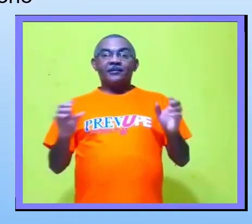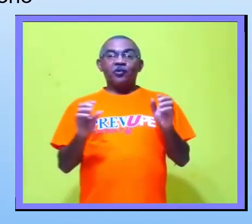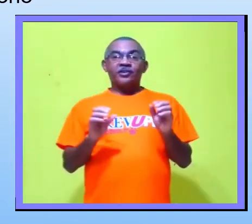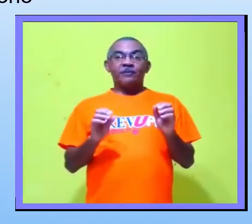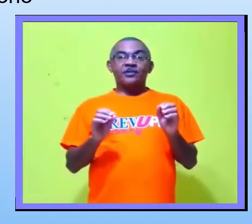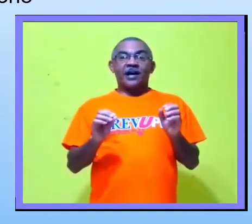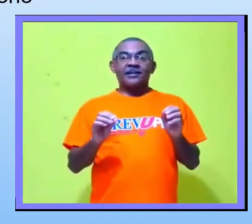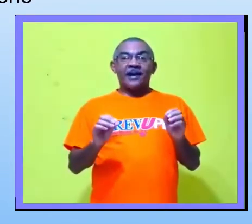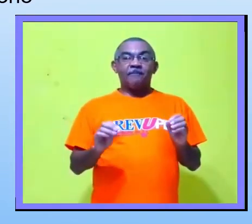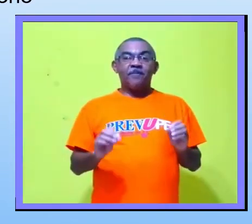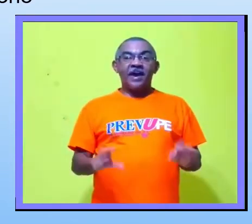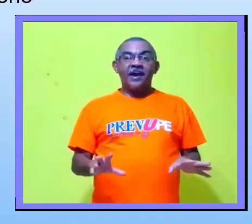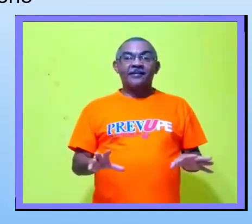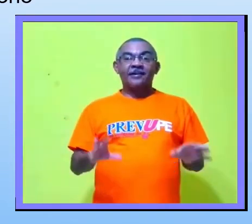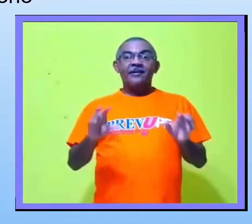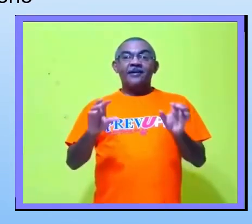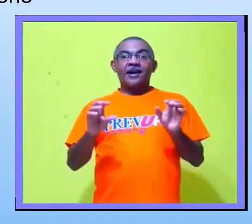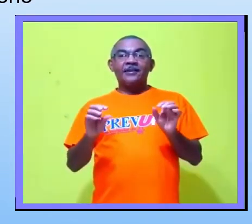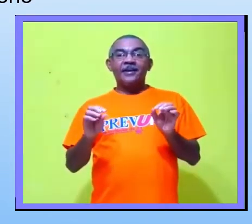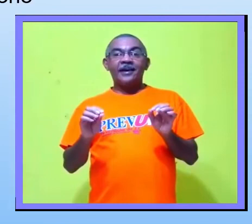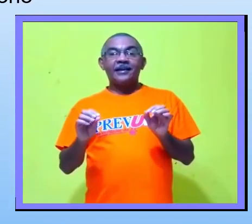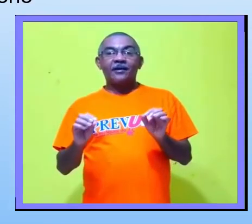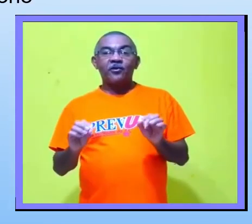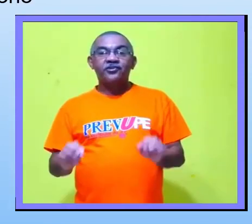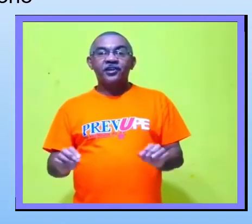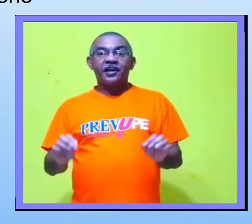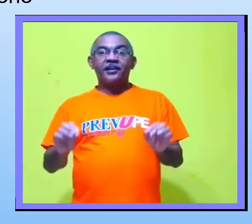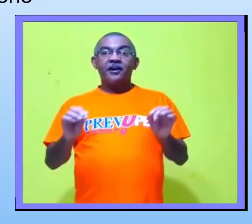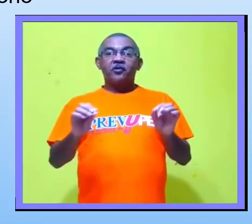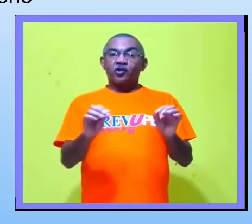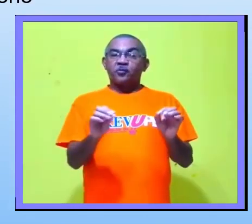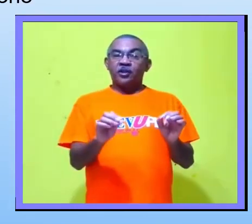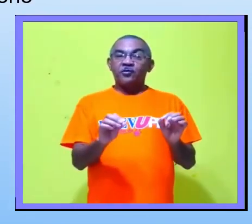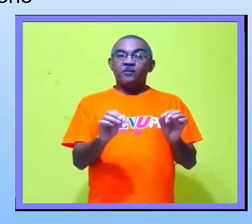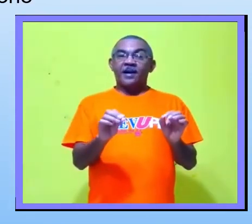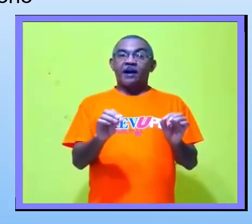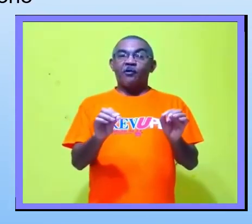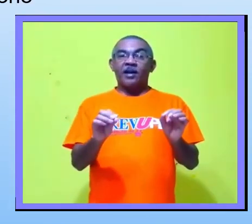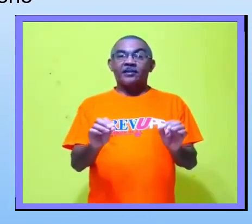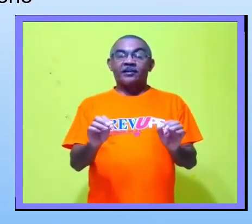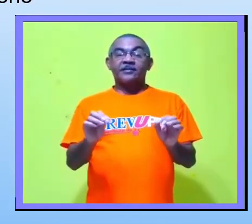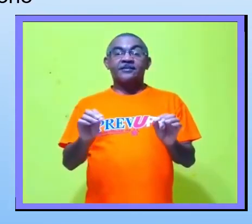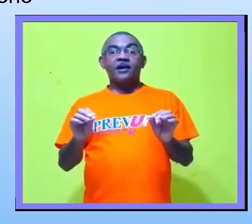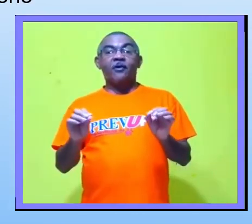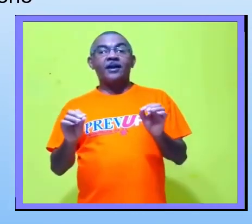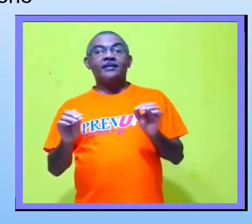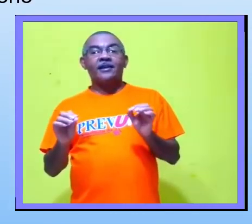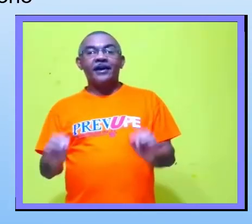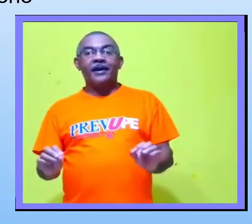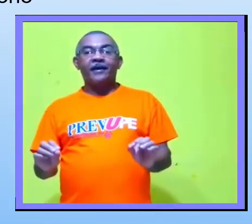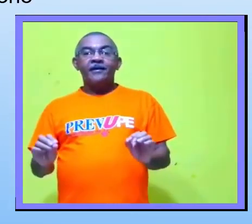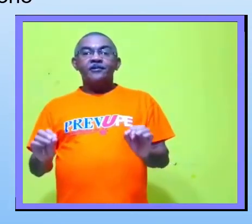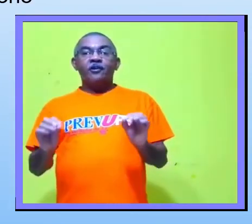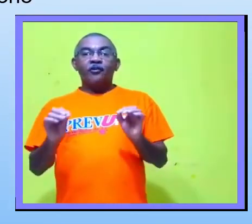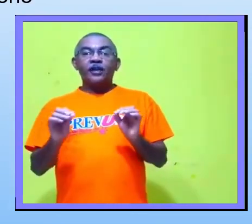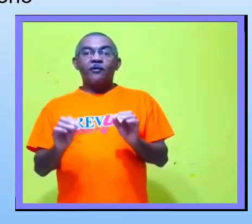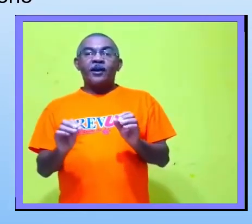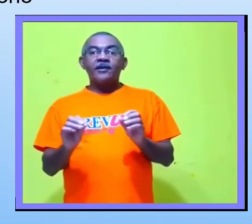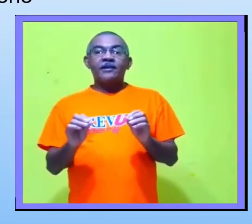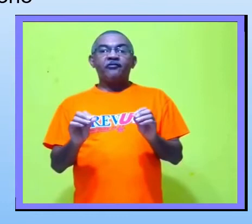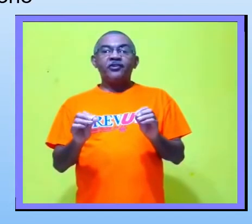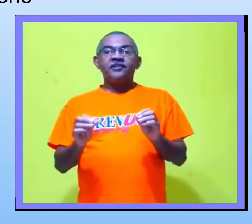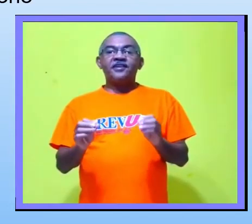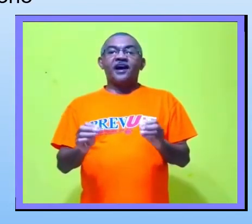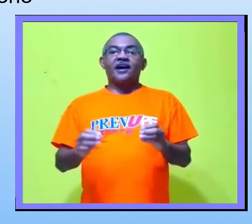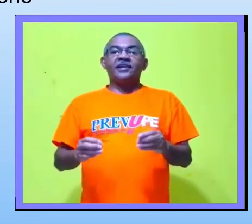Heterogênea. Então, nós temos cadeia aberta, cadeia heterogênea. Nós podemos marcar ou a letra C ou a letra E. Só falta agora